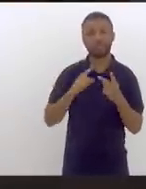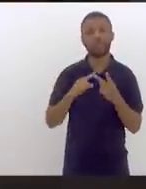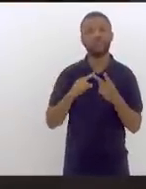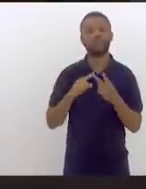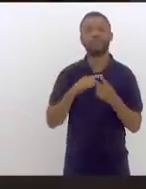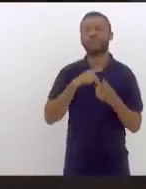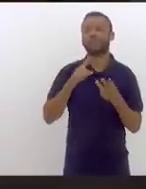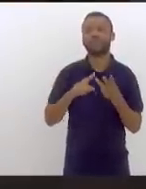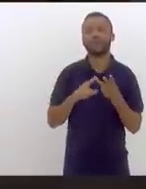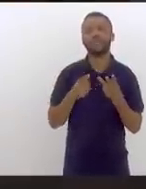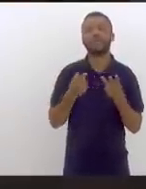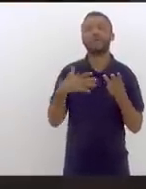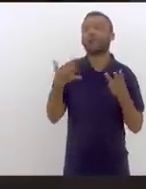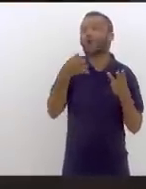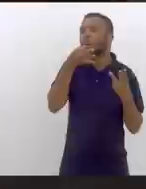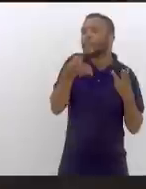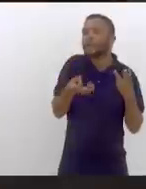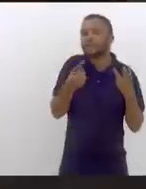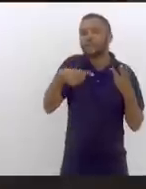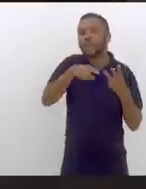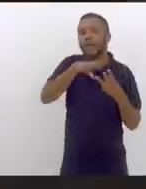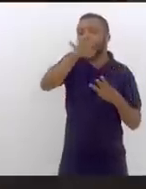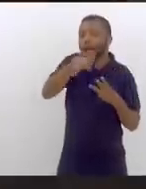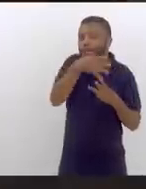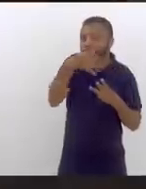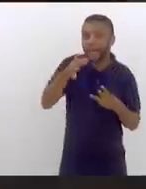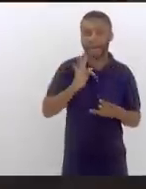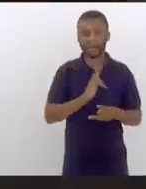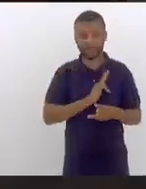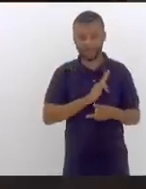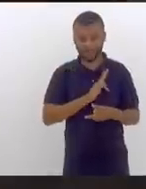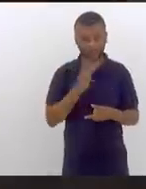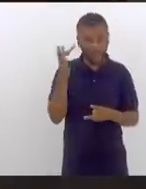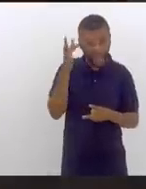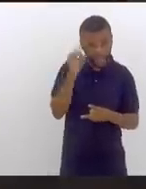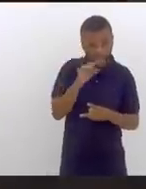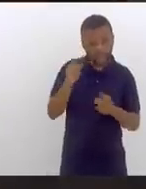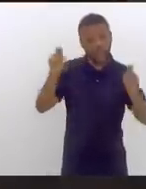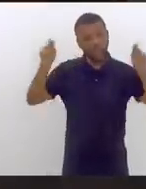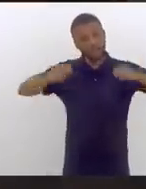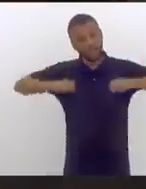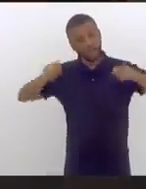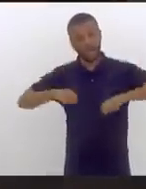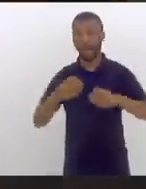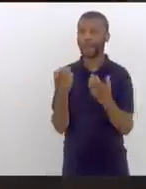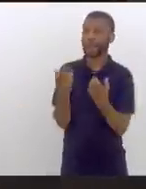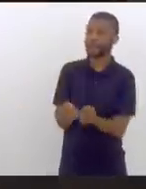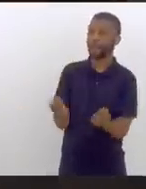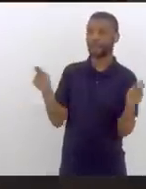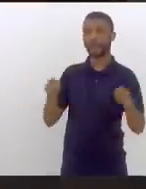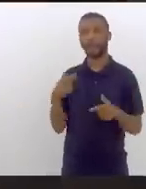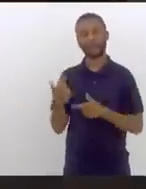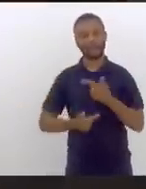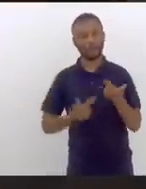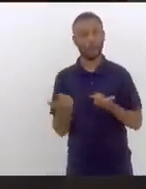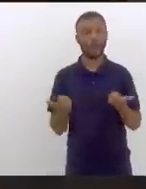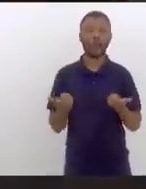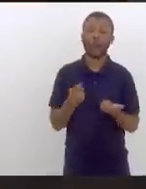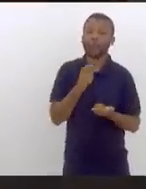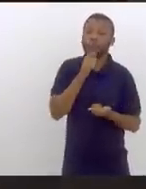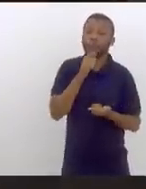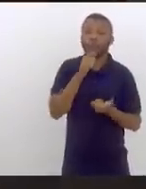eles encaram a escala da Polícia Militar se eles acham que ela é aceitável ou não não justificando